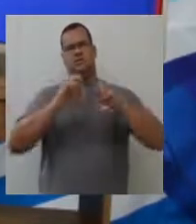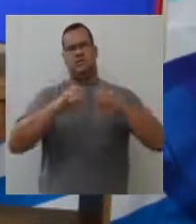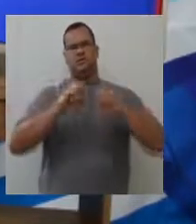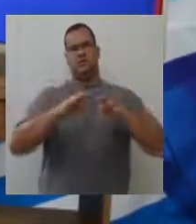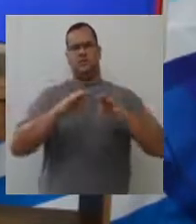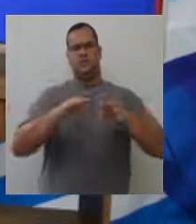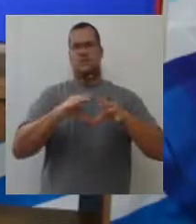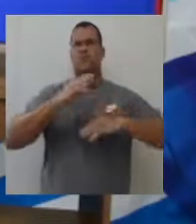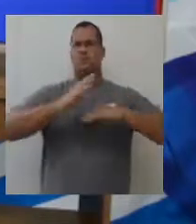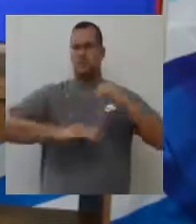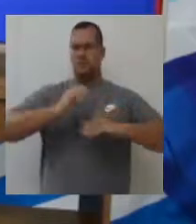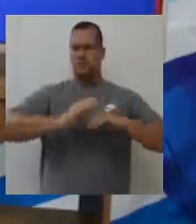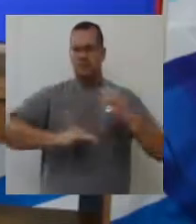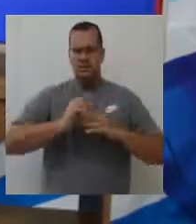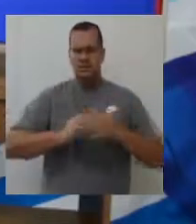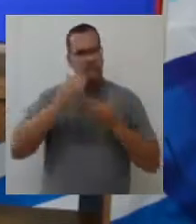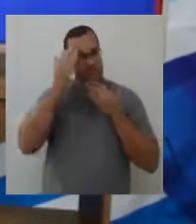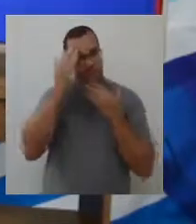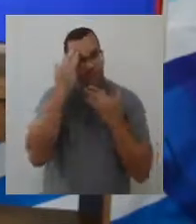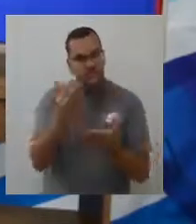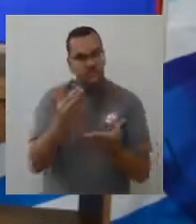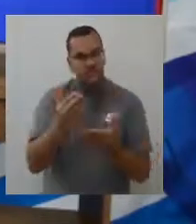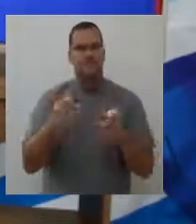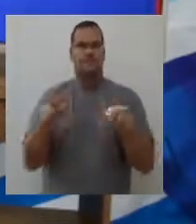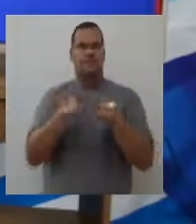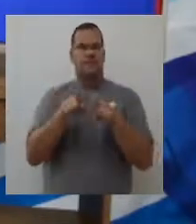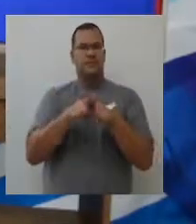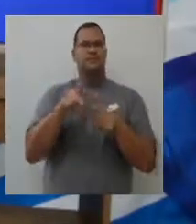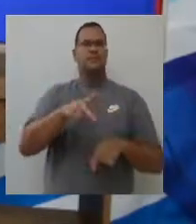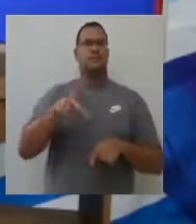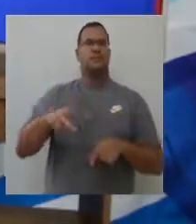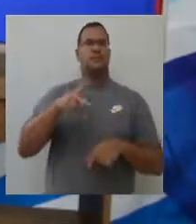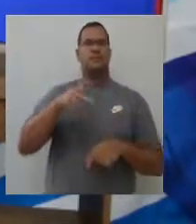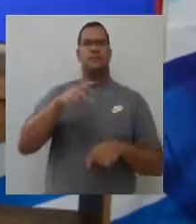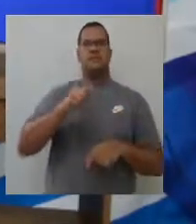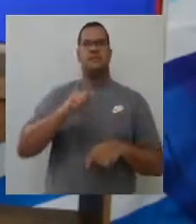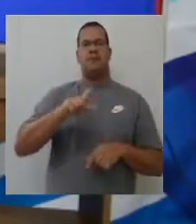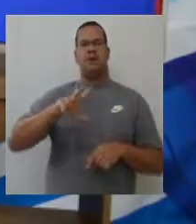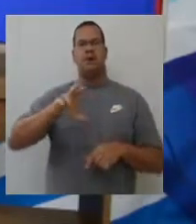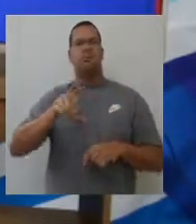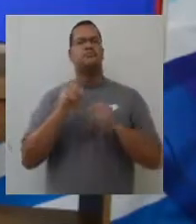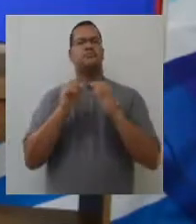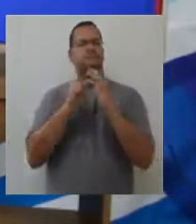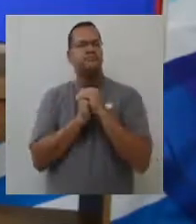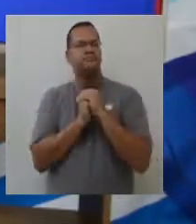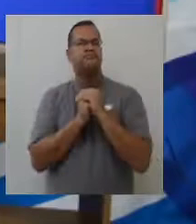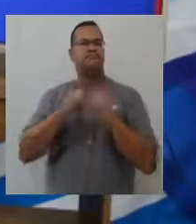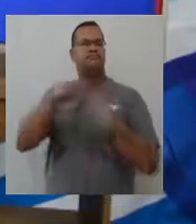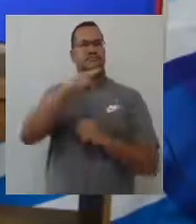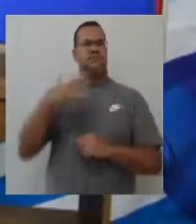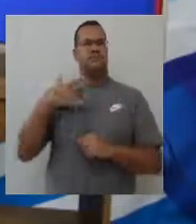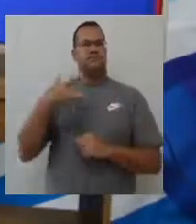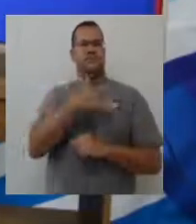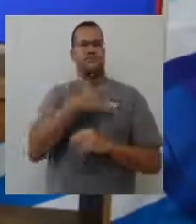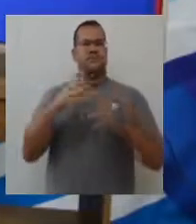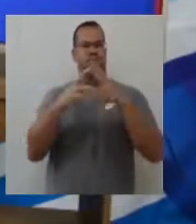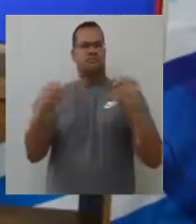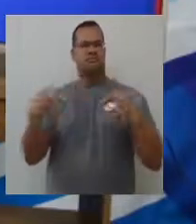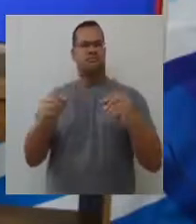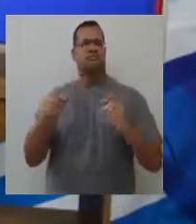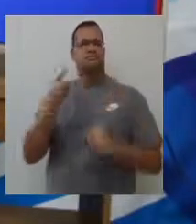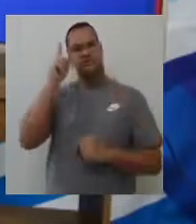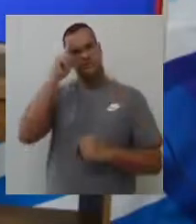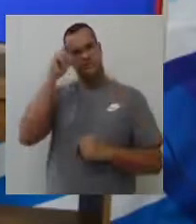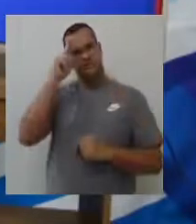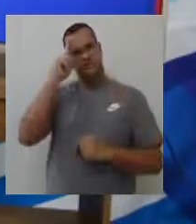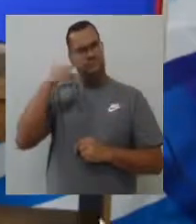profissional. Muito obrigado a todos vocês. Professor Paulo Dutra, o senhor está nas minhas orações, que a sua saúde fique melhor cada